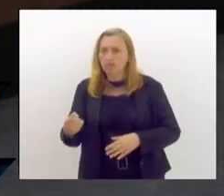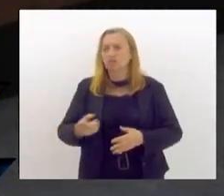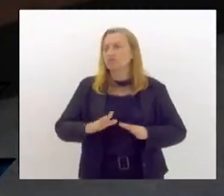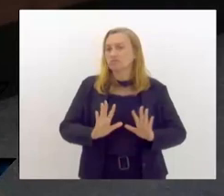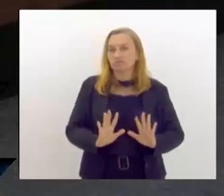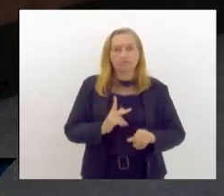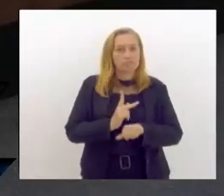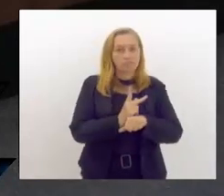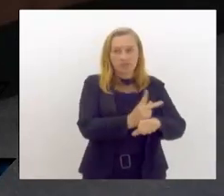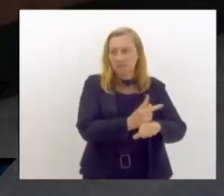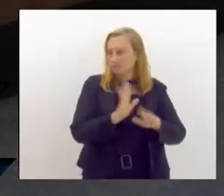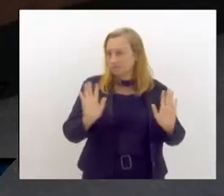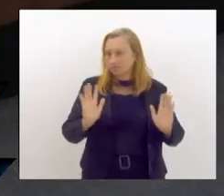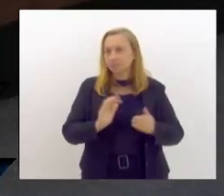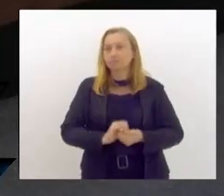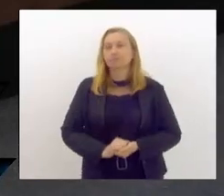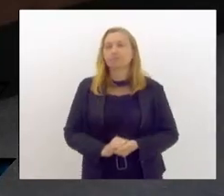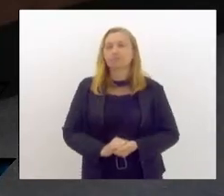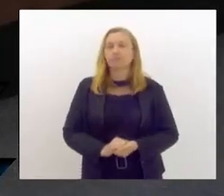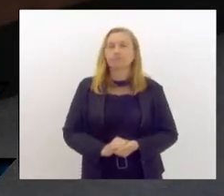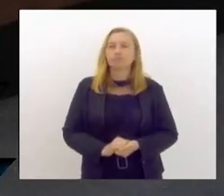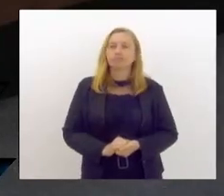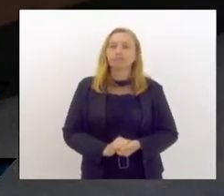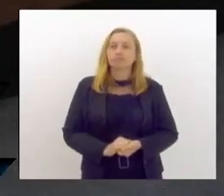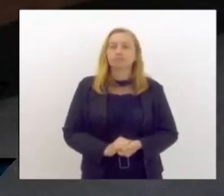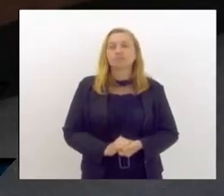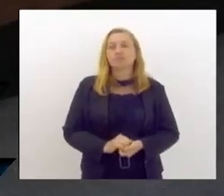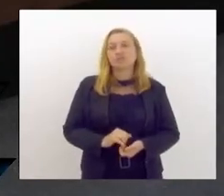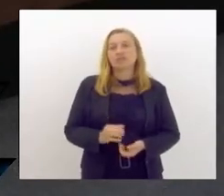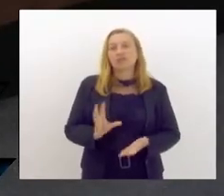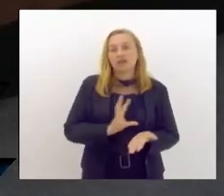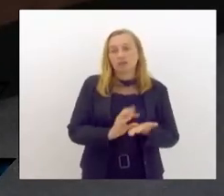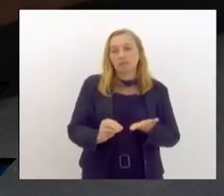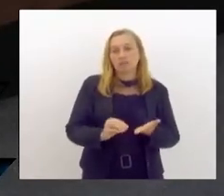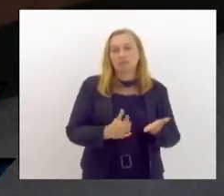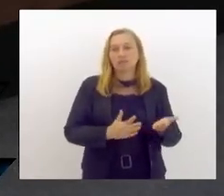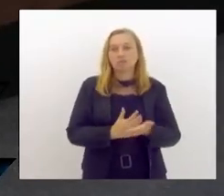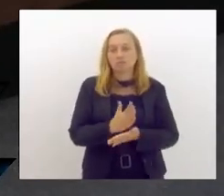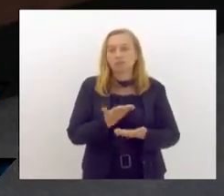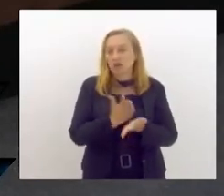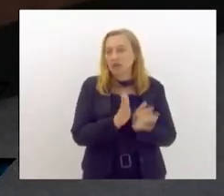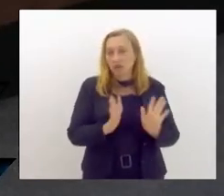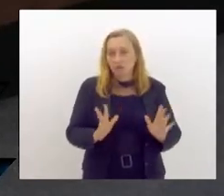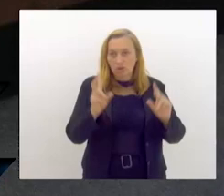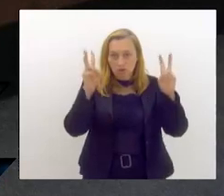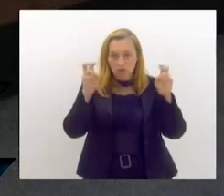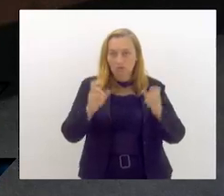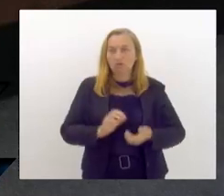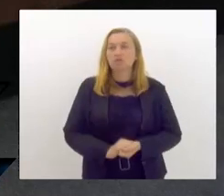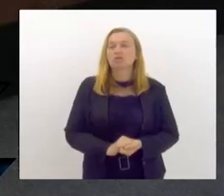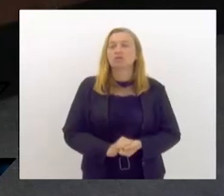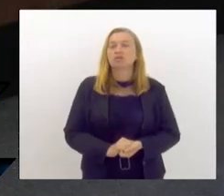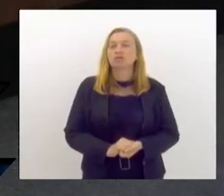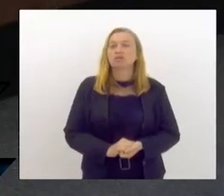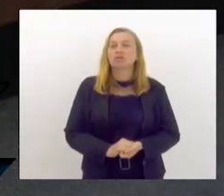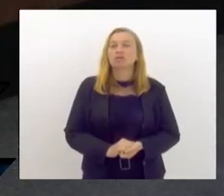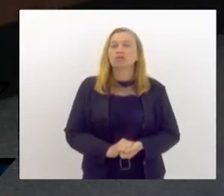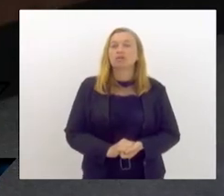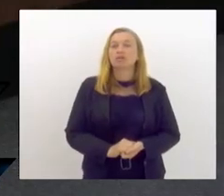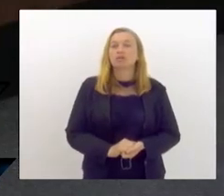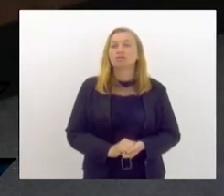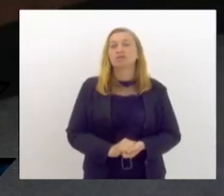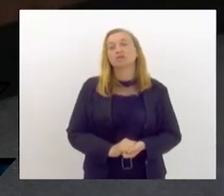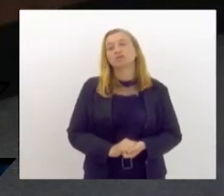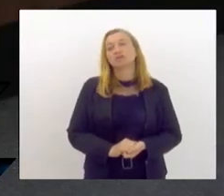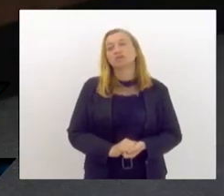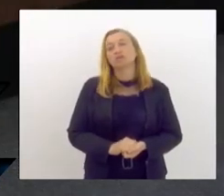condecoração. Qualquer outra condecoração. Porque se vier a pauta e for aprovado, acabou essa história. Agora, também eu queria deixar